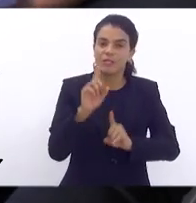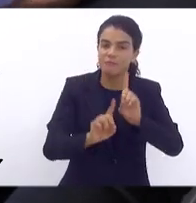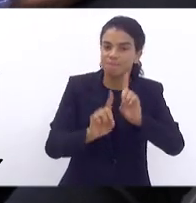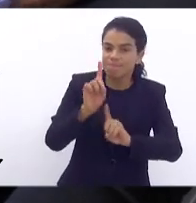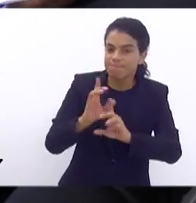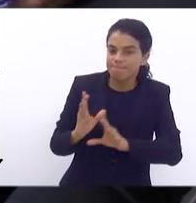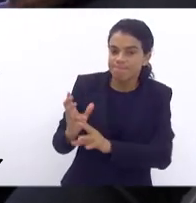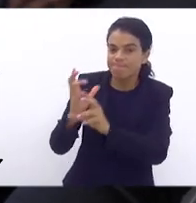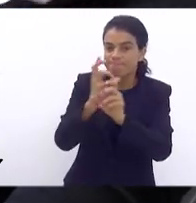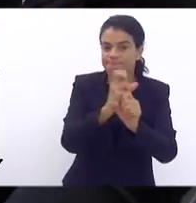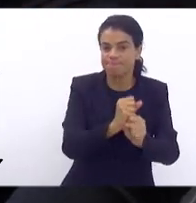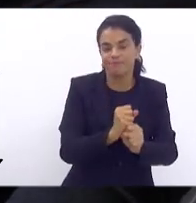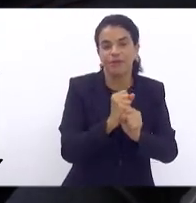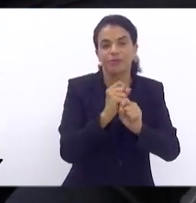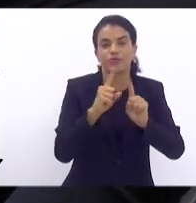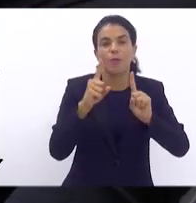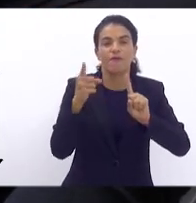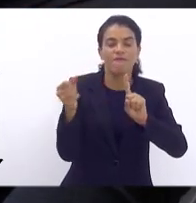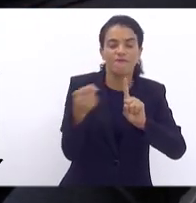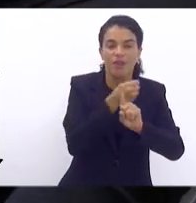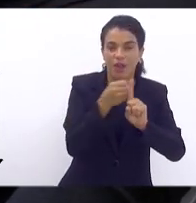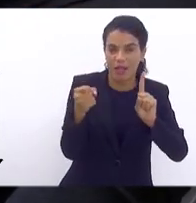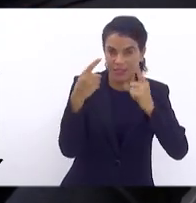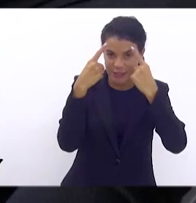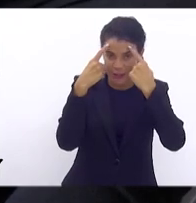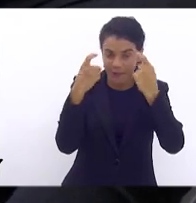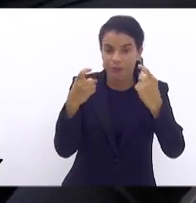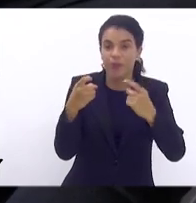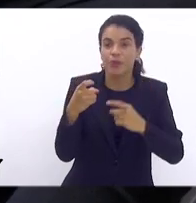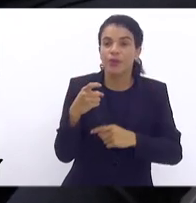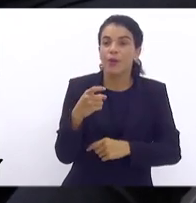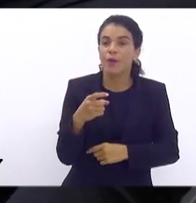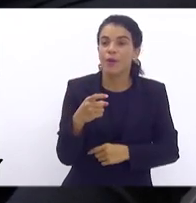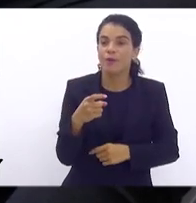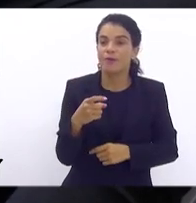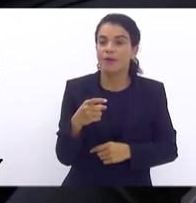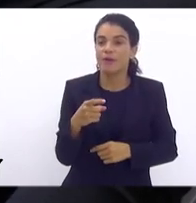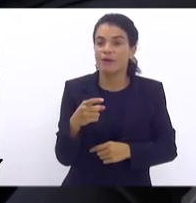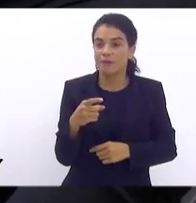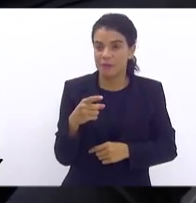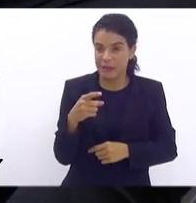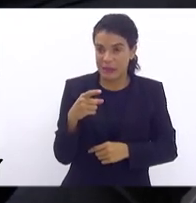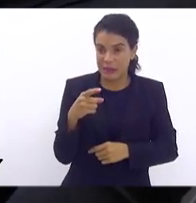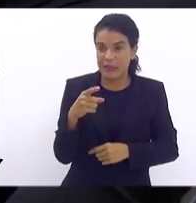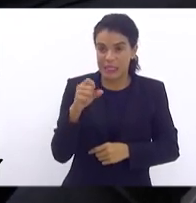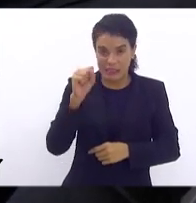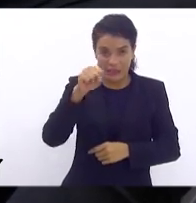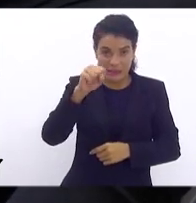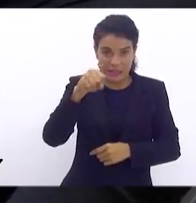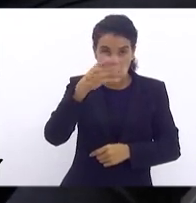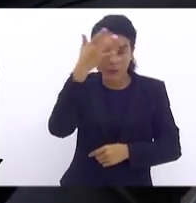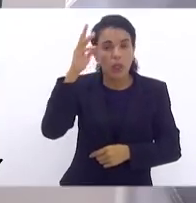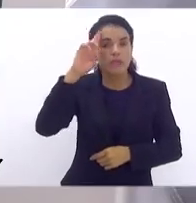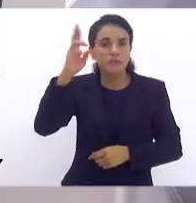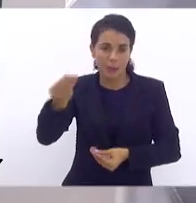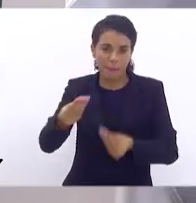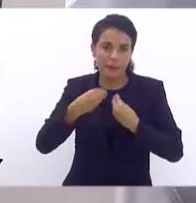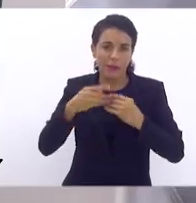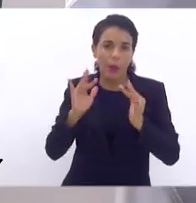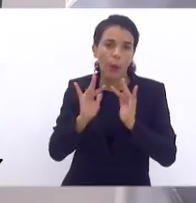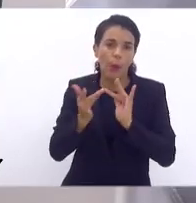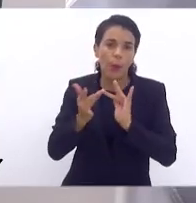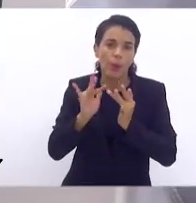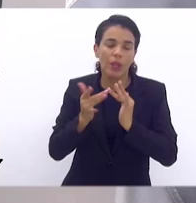relação à violência doméstica familiar podia passar o telefone para gente Para quem faz isso porque a gente pode fazer